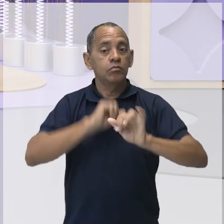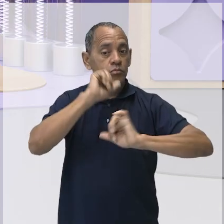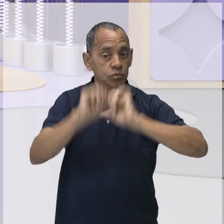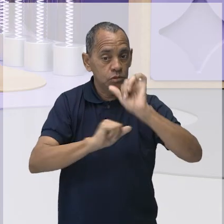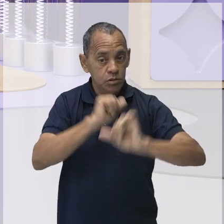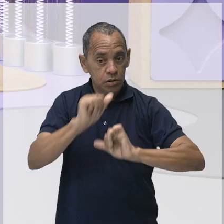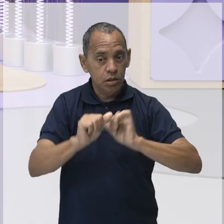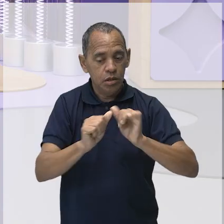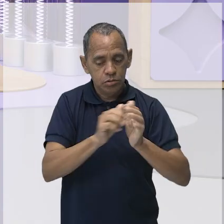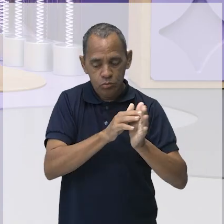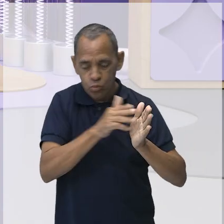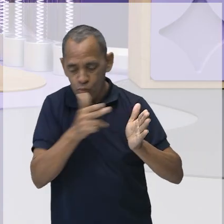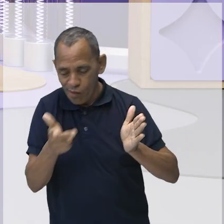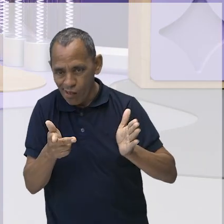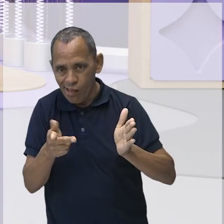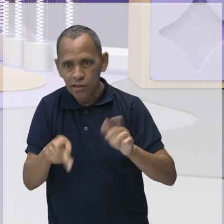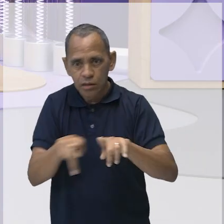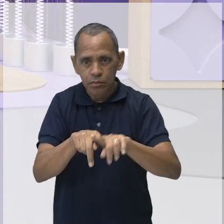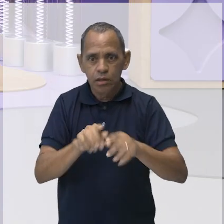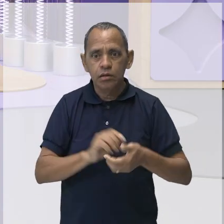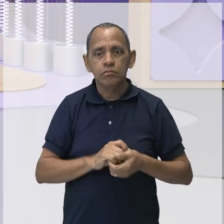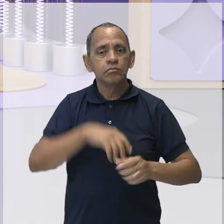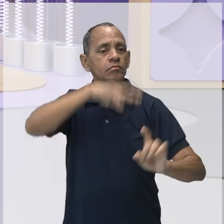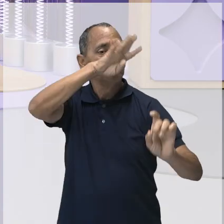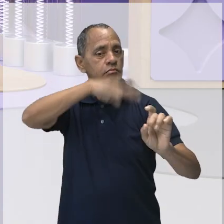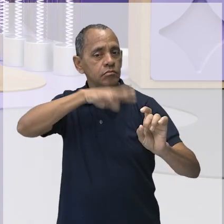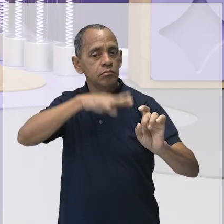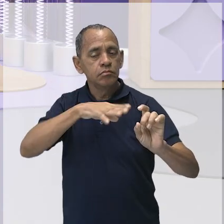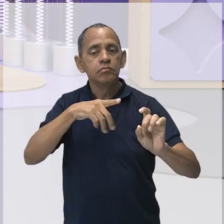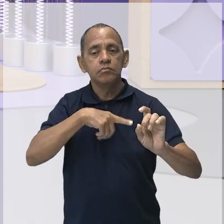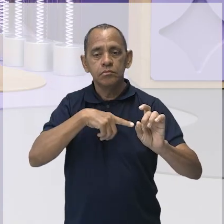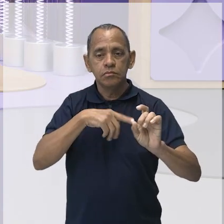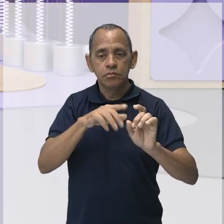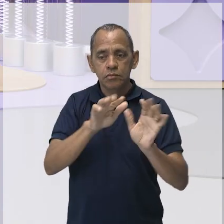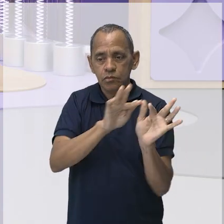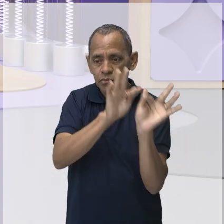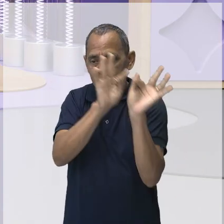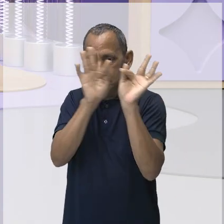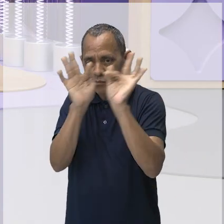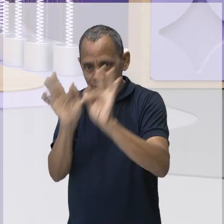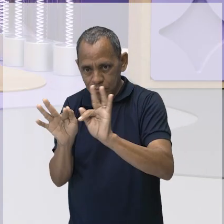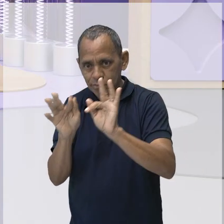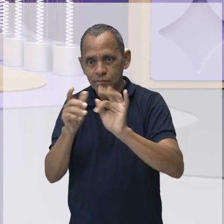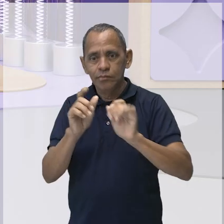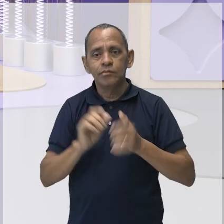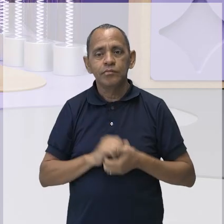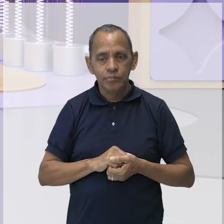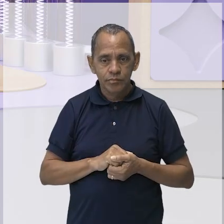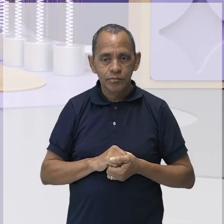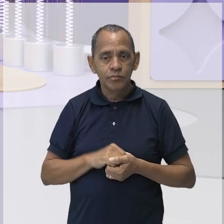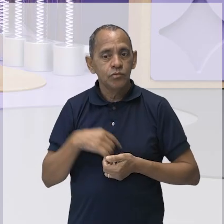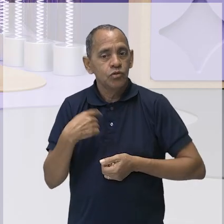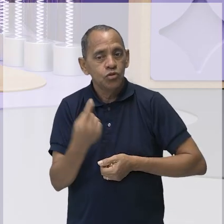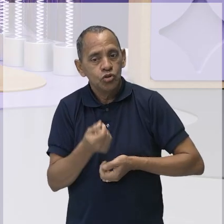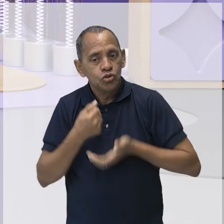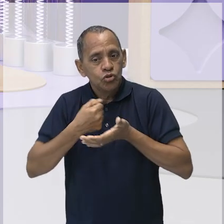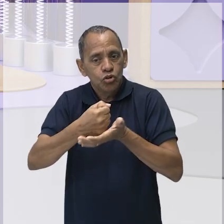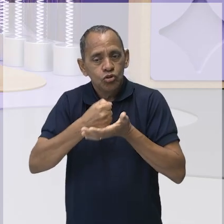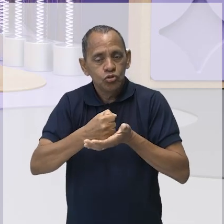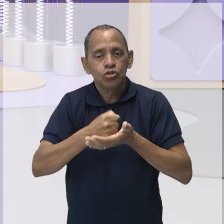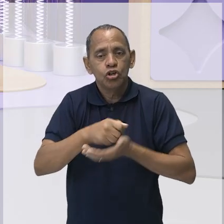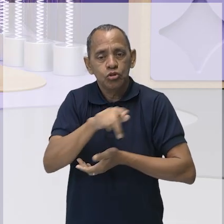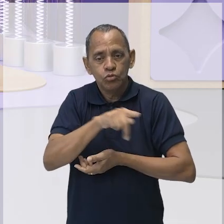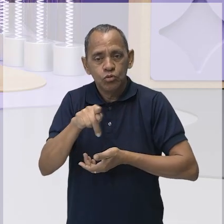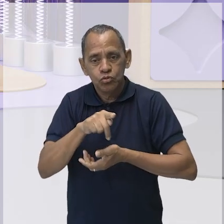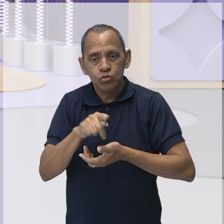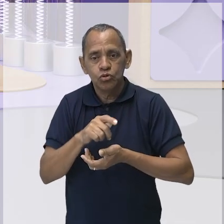transição e essa questão dos mitos, vamos ver uma animação agora, que é o nosso ajudante aqui dos professores de ensino religioso,